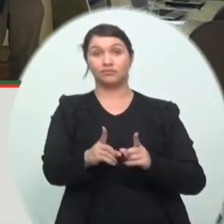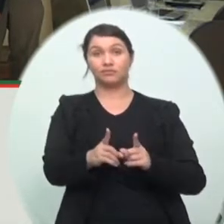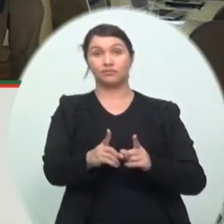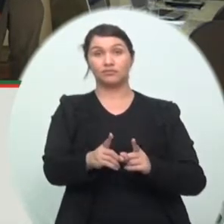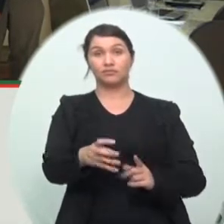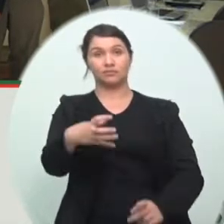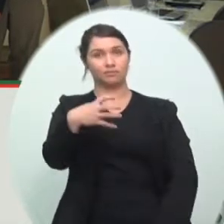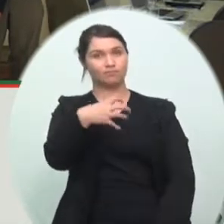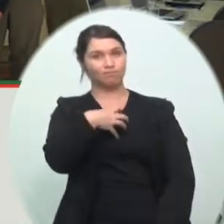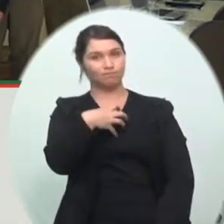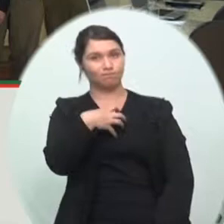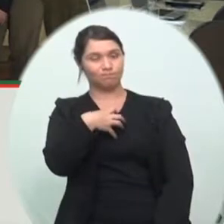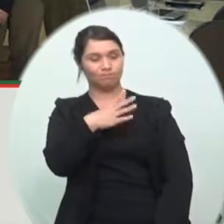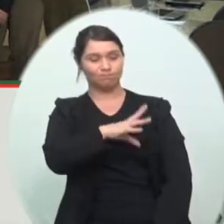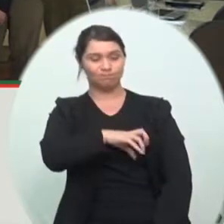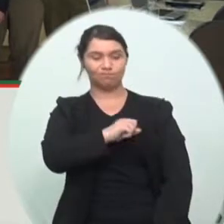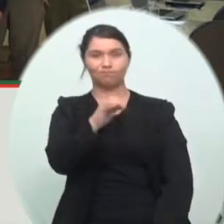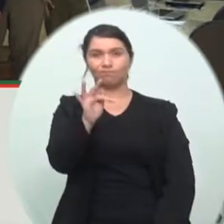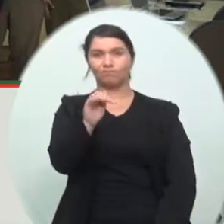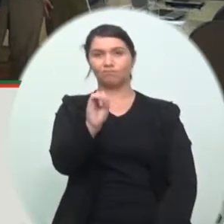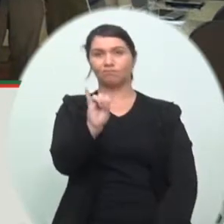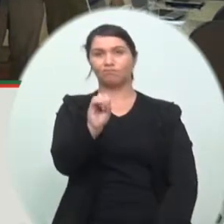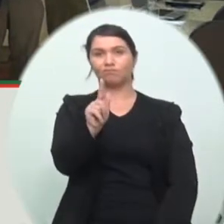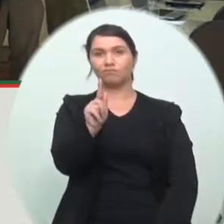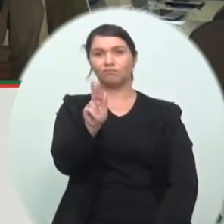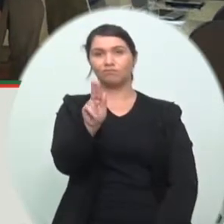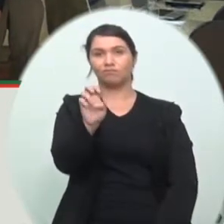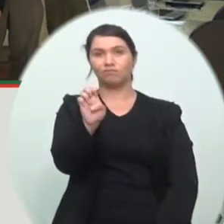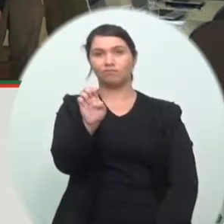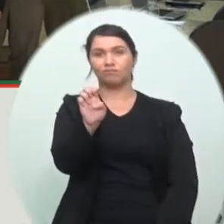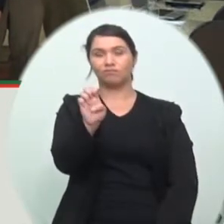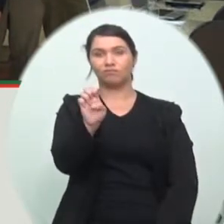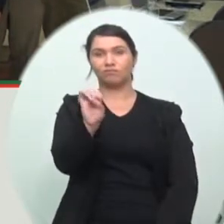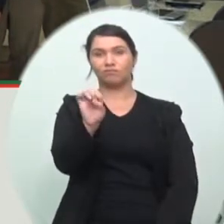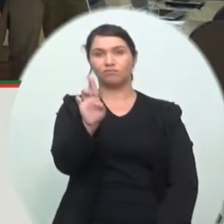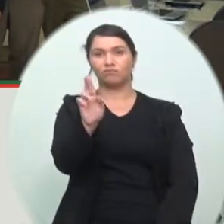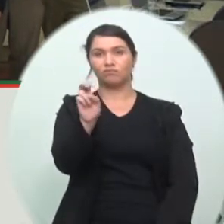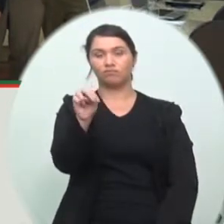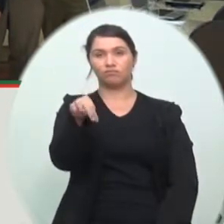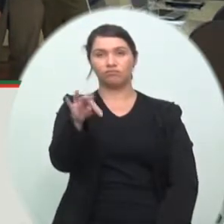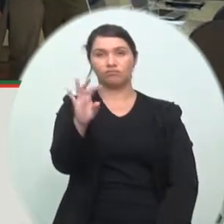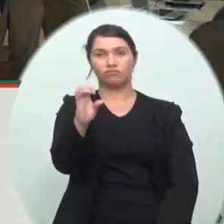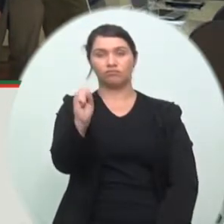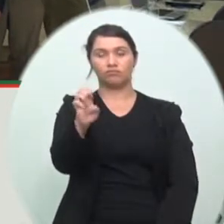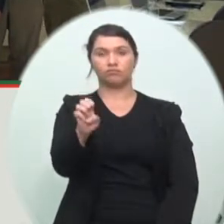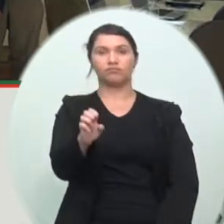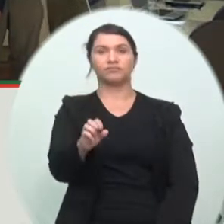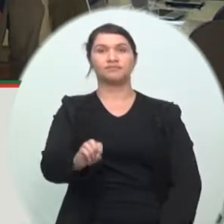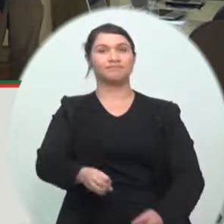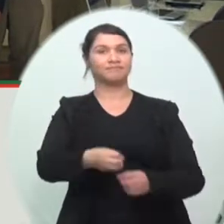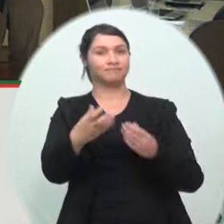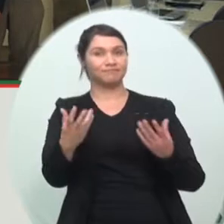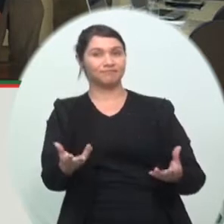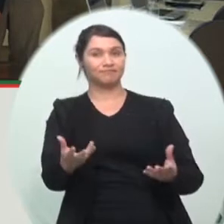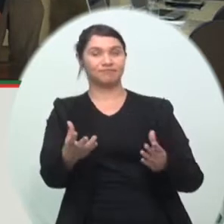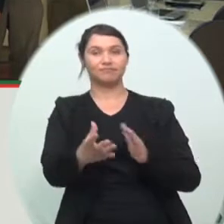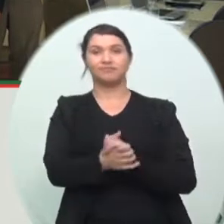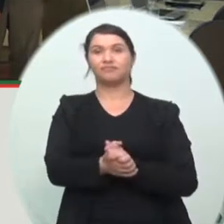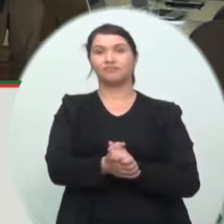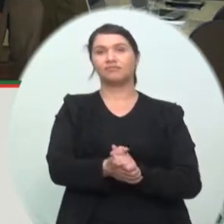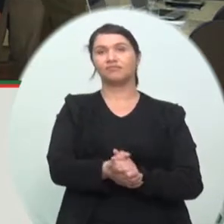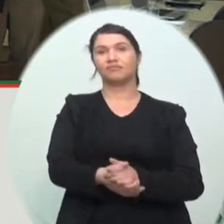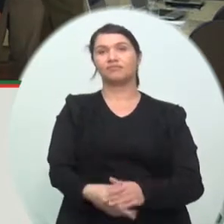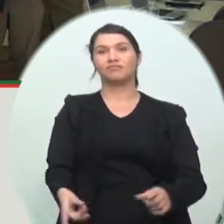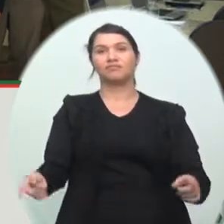figueirense. Tanto é que em 93, a final foi Criciúma e Figueirense. Quem ganhou? Criciúma. Em 94, quem ganhou?